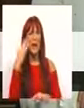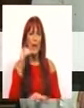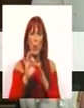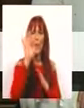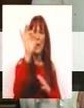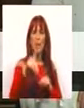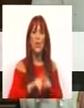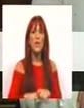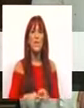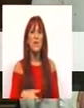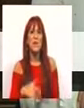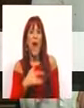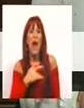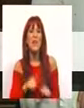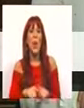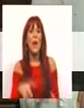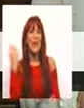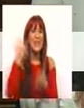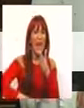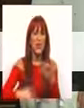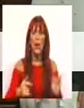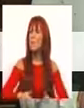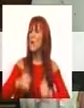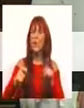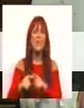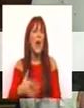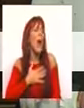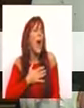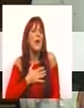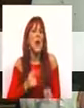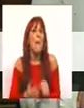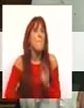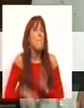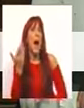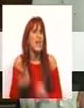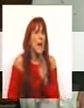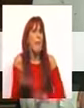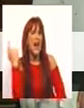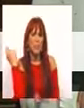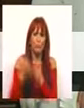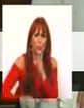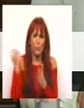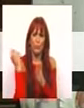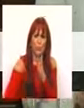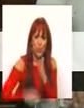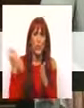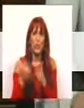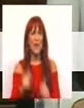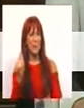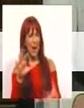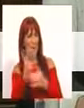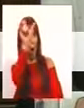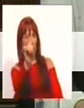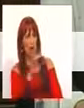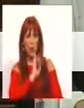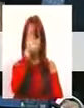lançar. I love taxation. Ou melhor, I love more and more taxation. Isso é que fica bem para si,